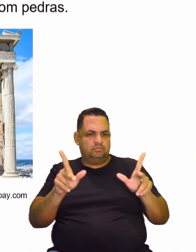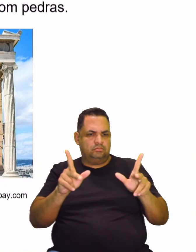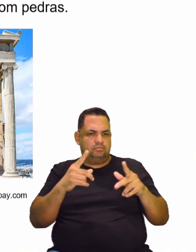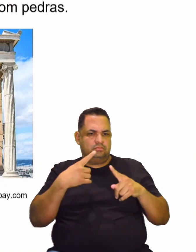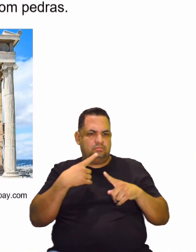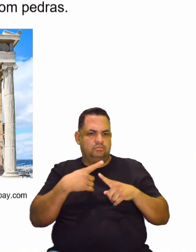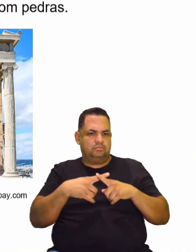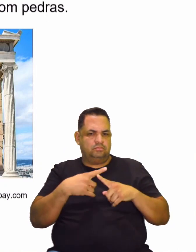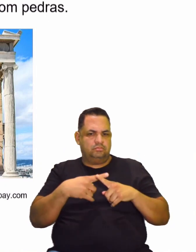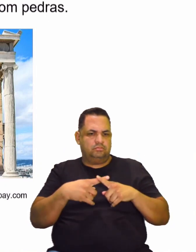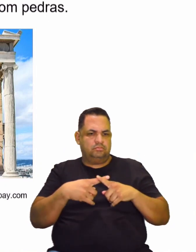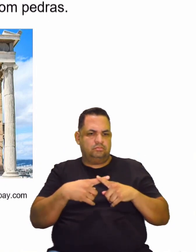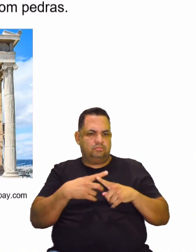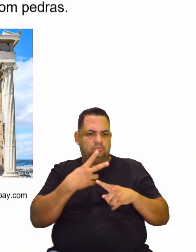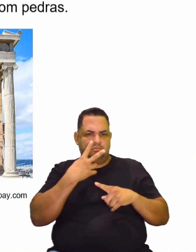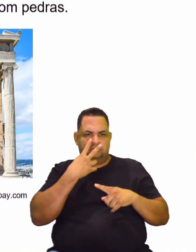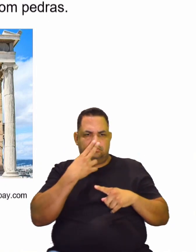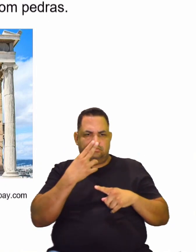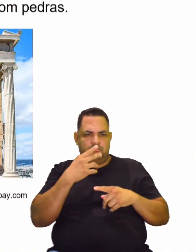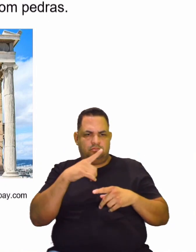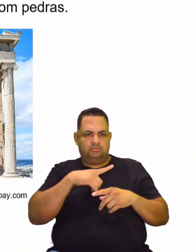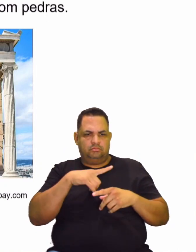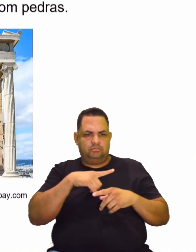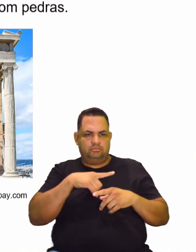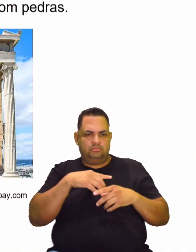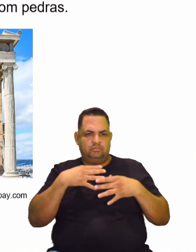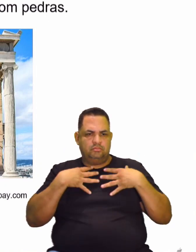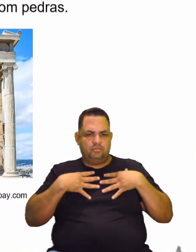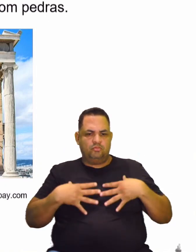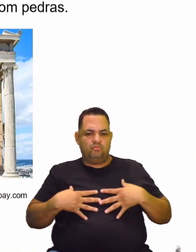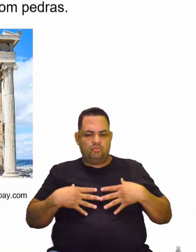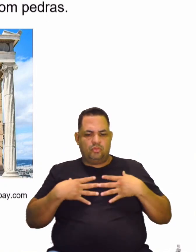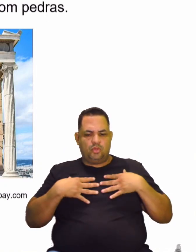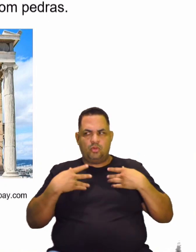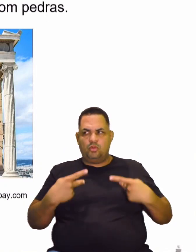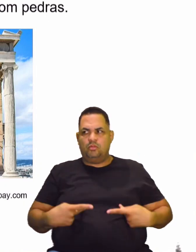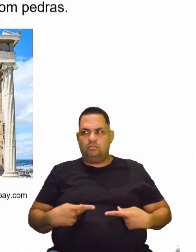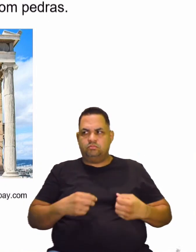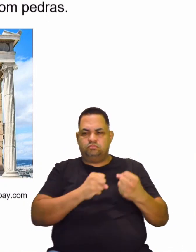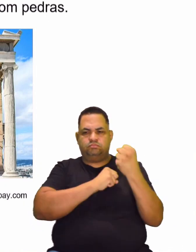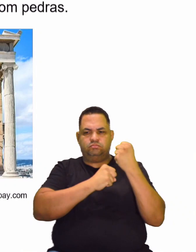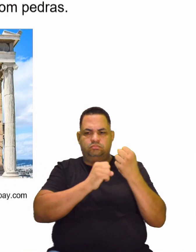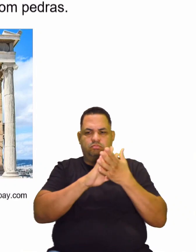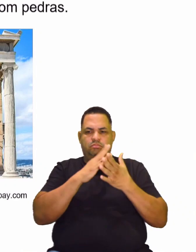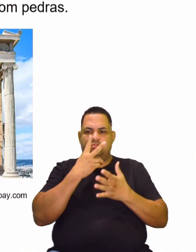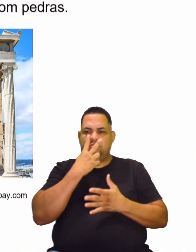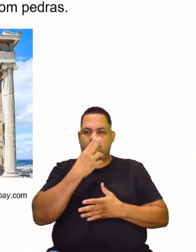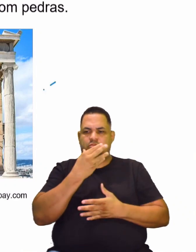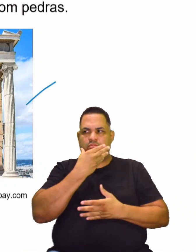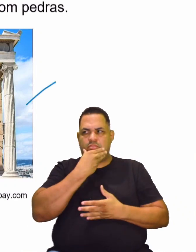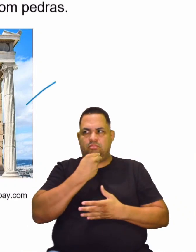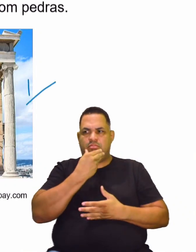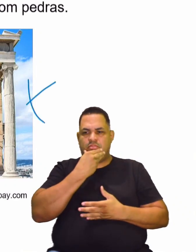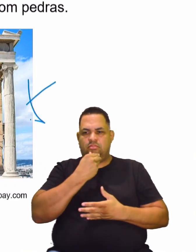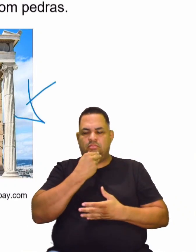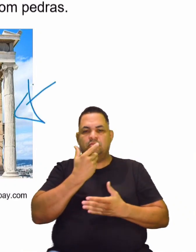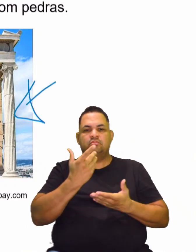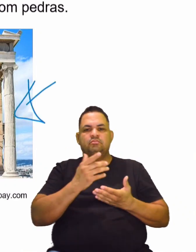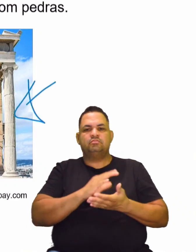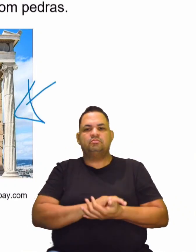porque parece que as mulheres tinham os corpos bem musculosos e parecida com a dos homens. Aqui